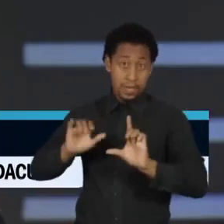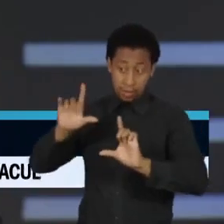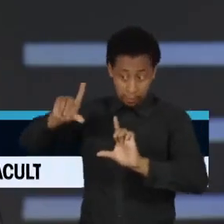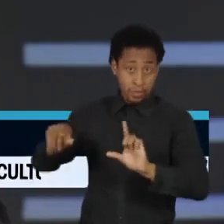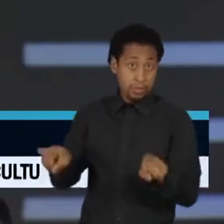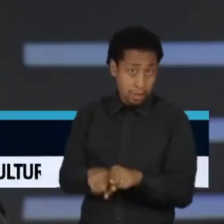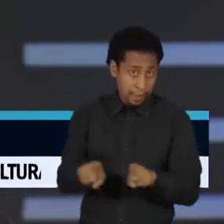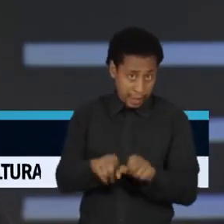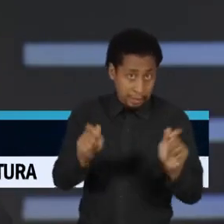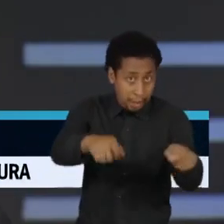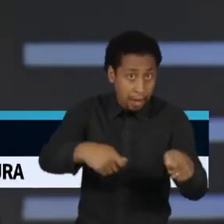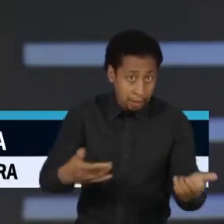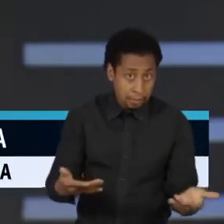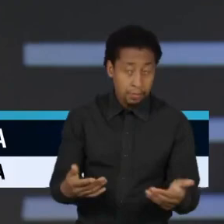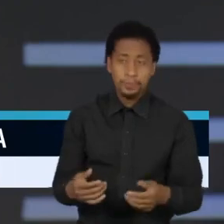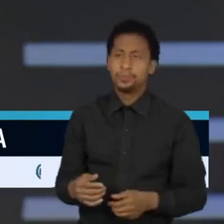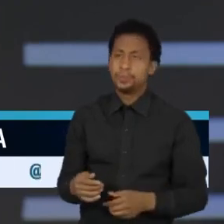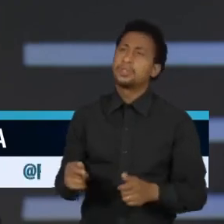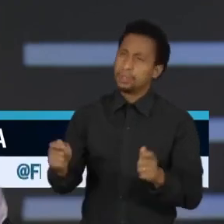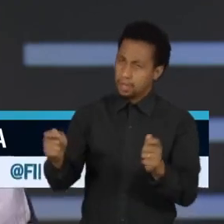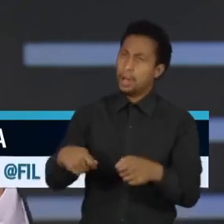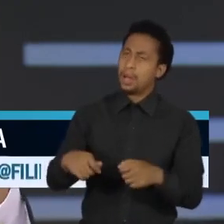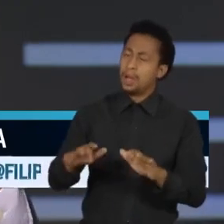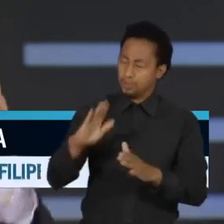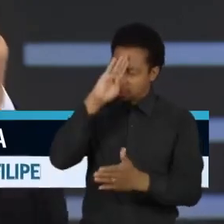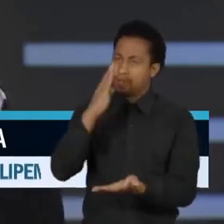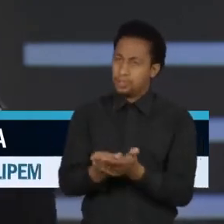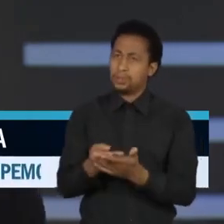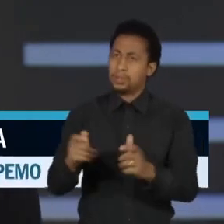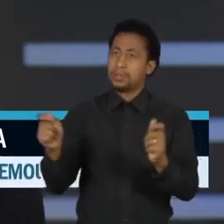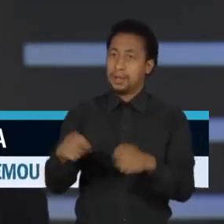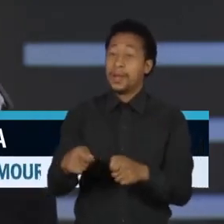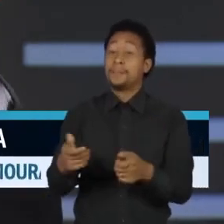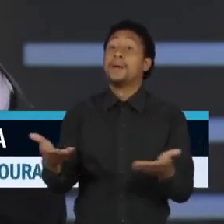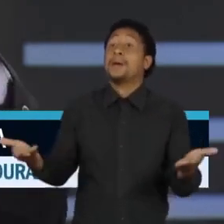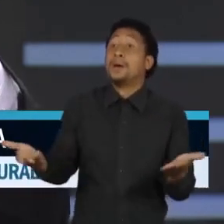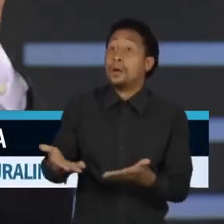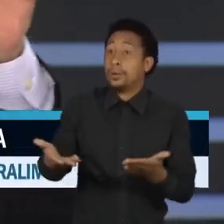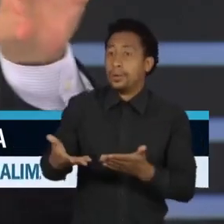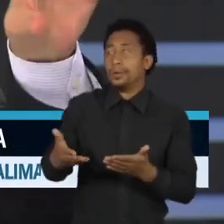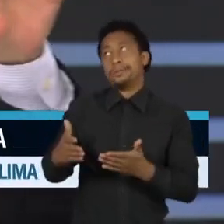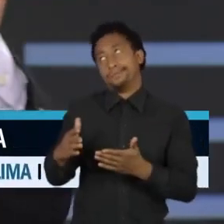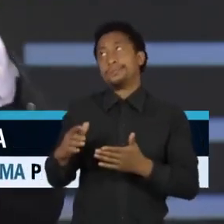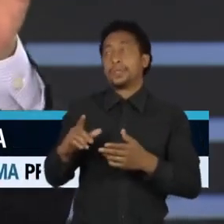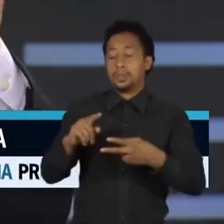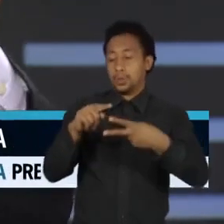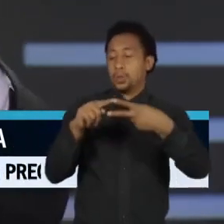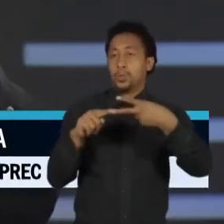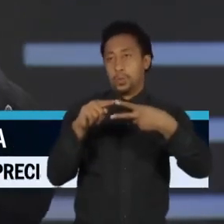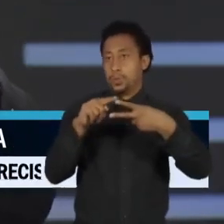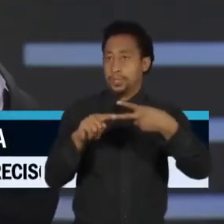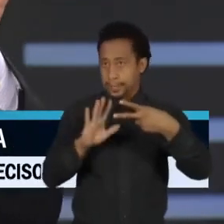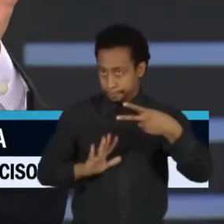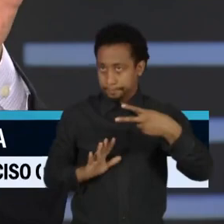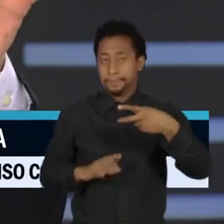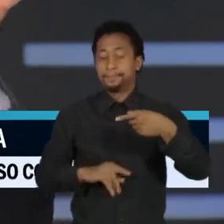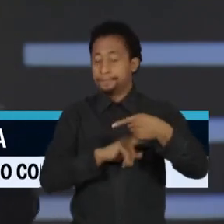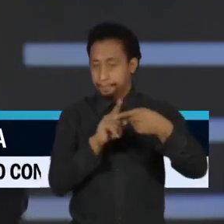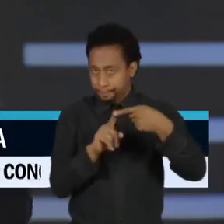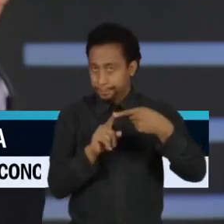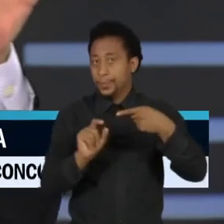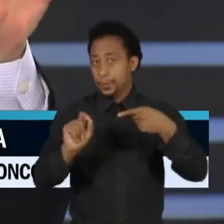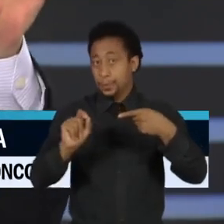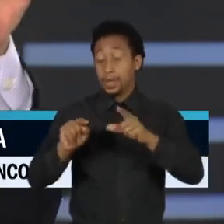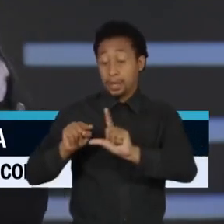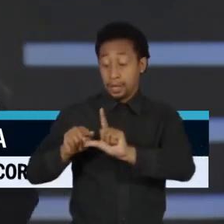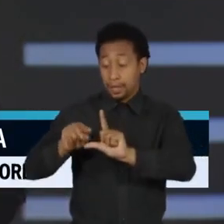que sim, é possível. Como é que, na conjuntura atual, o que a gente precisaria ver? Duas coisas fundamentais. Uma é se a natureza da inflação